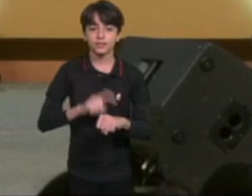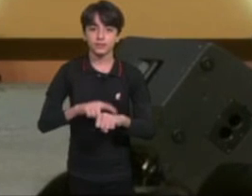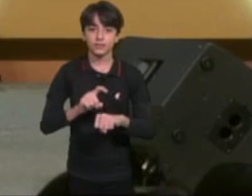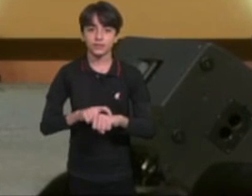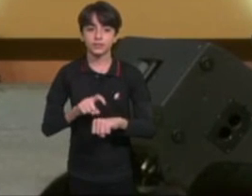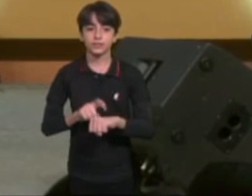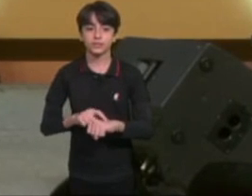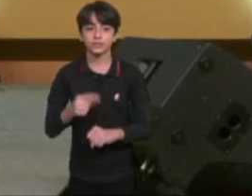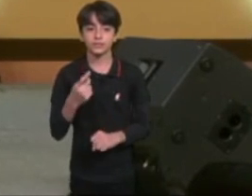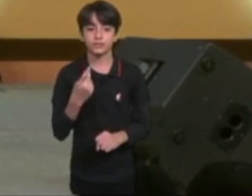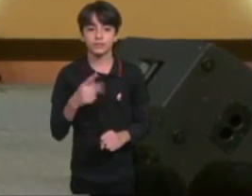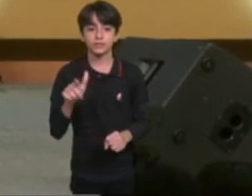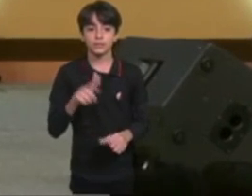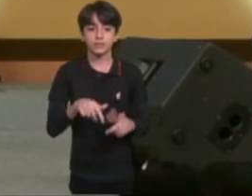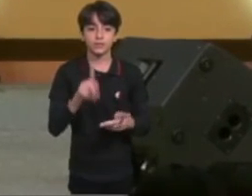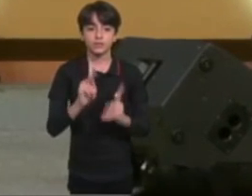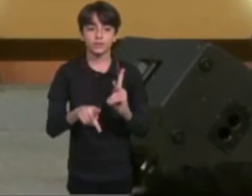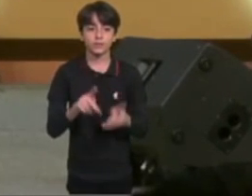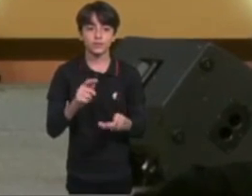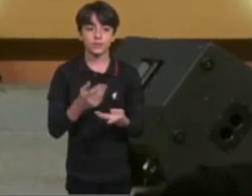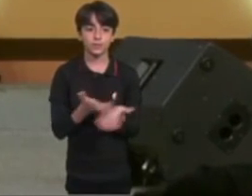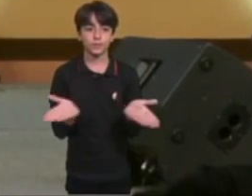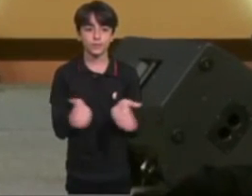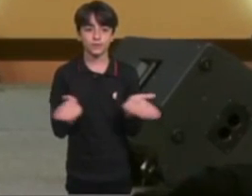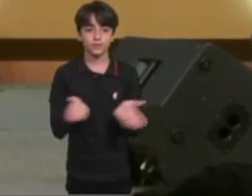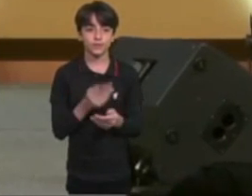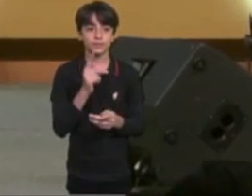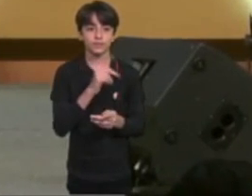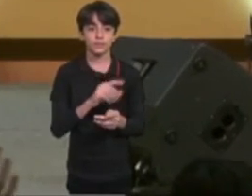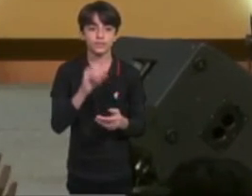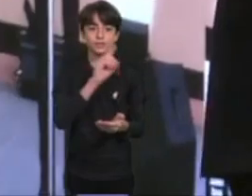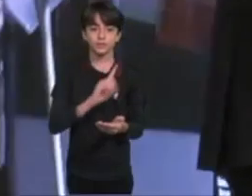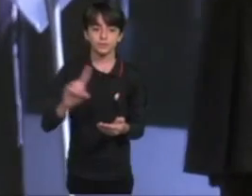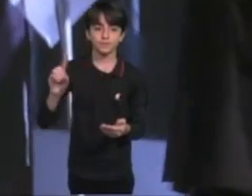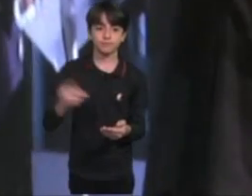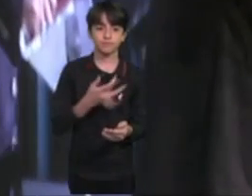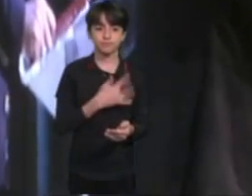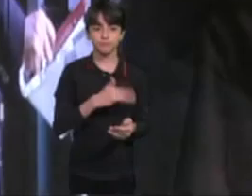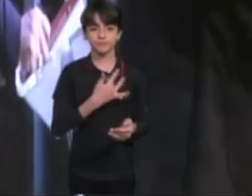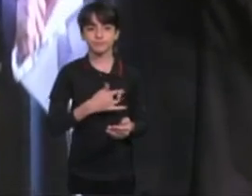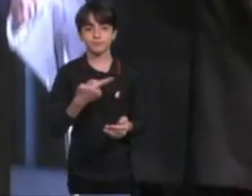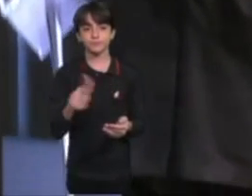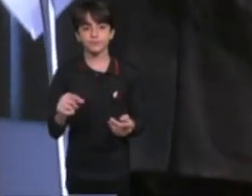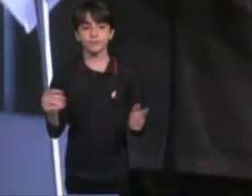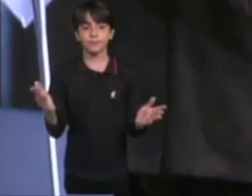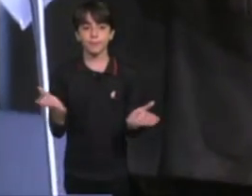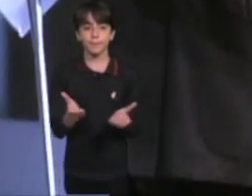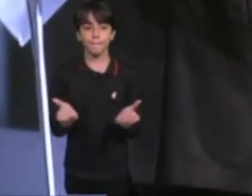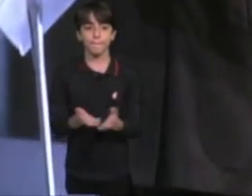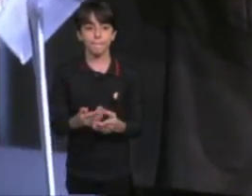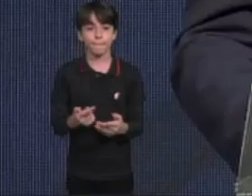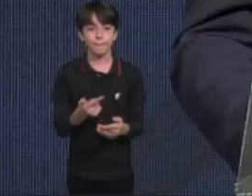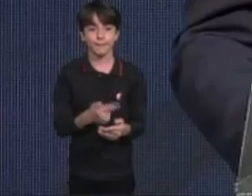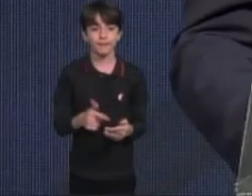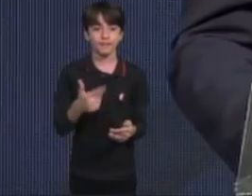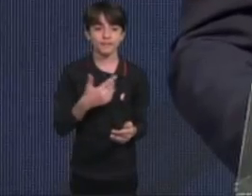de Deus agora suas povo de Deus que não tínheis alcançado misericórdia mas agora alcançastes Misericórdia